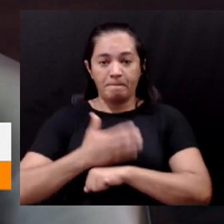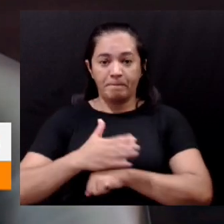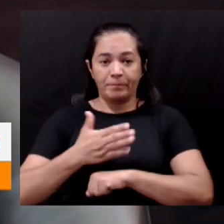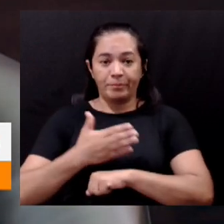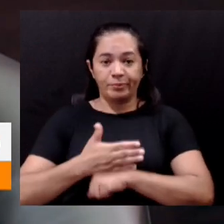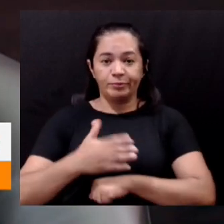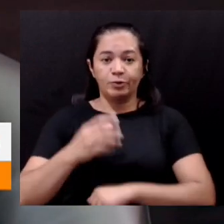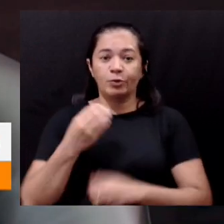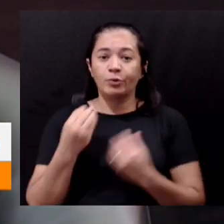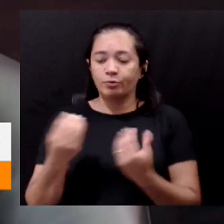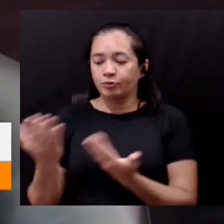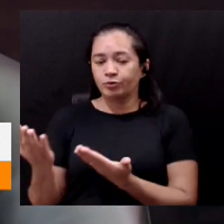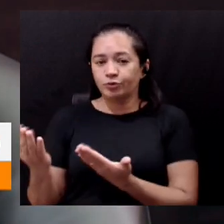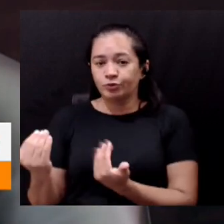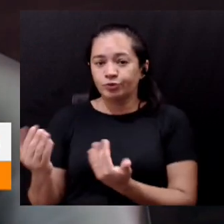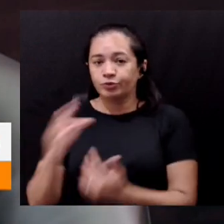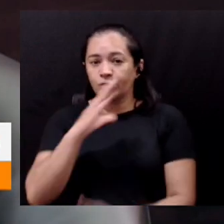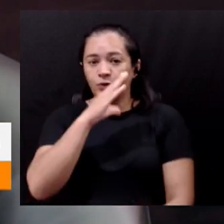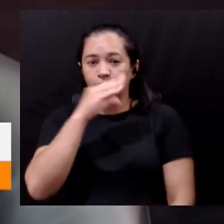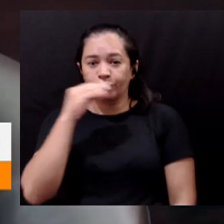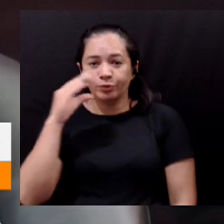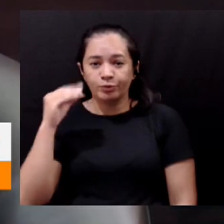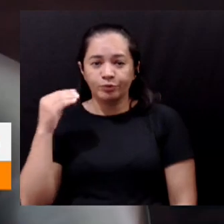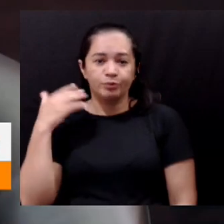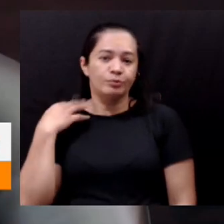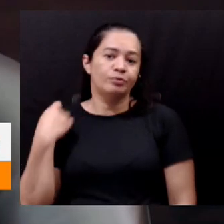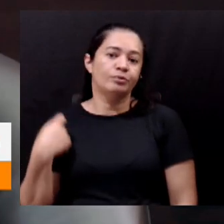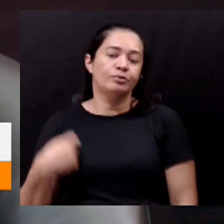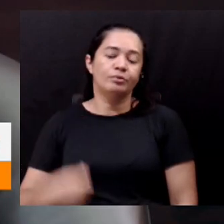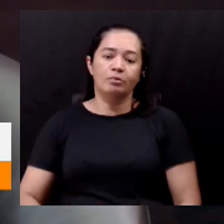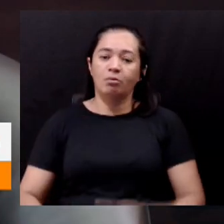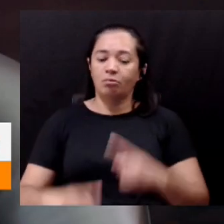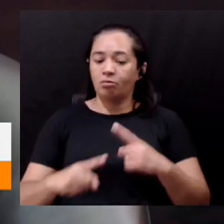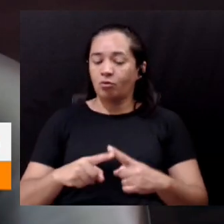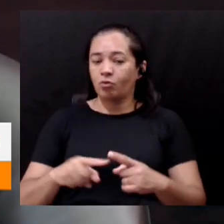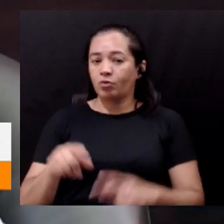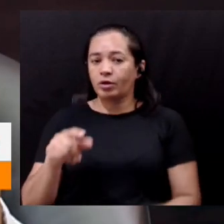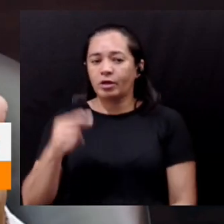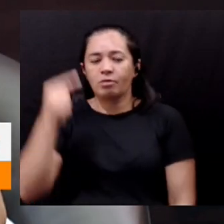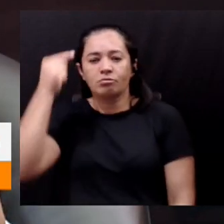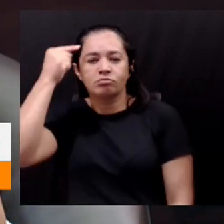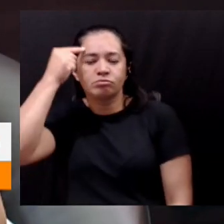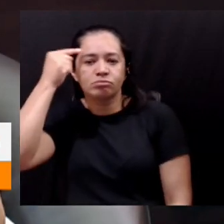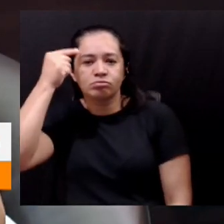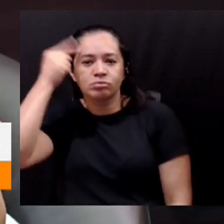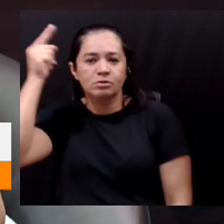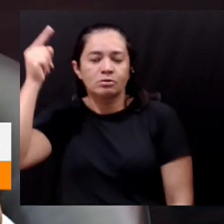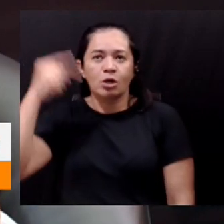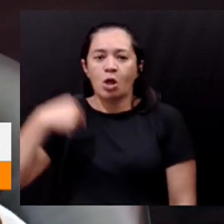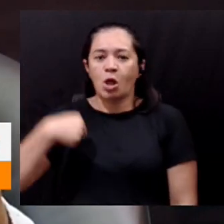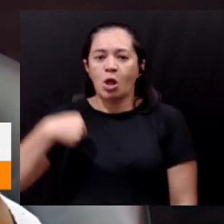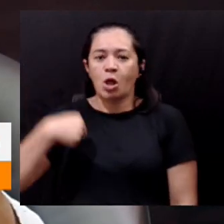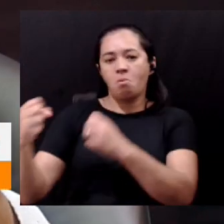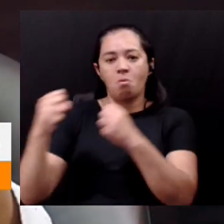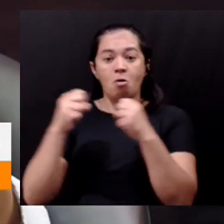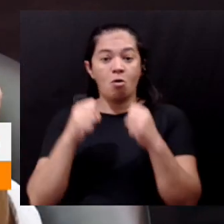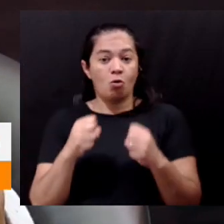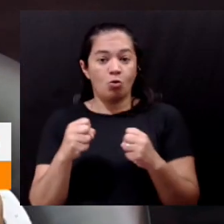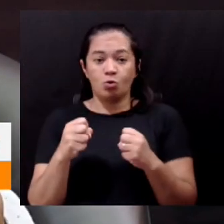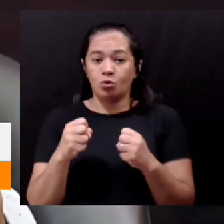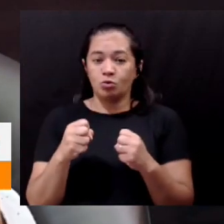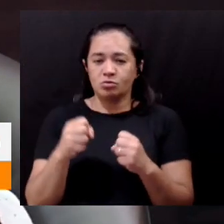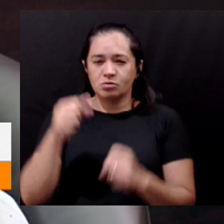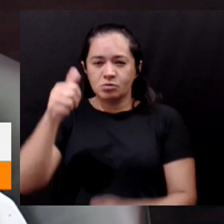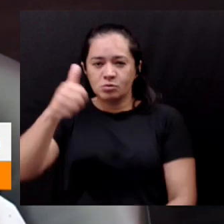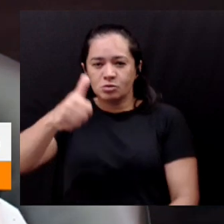e adolescentes, né. Por quê? Porque eles têm essa ideia de que eu posso subjugar, eu posso dominar